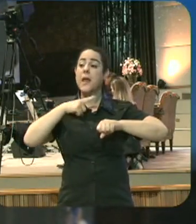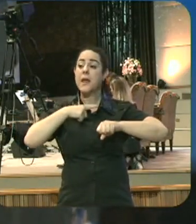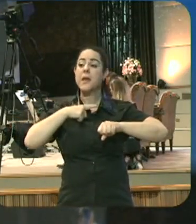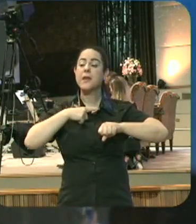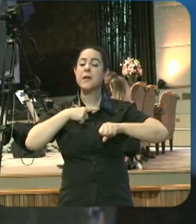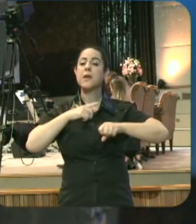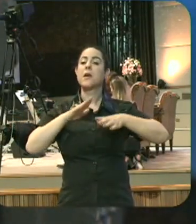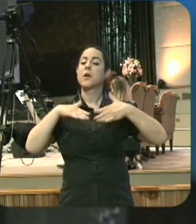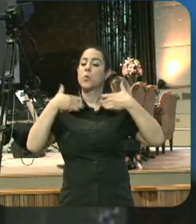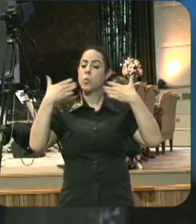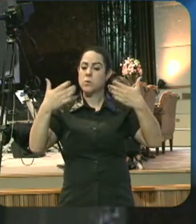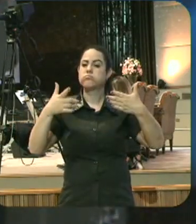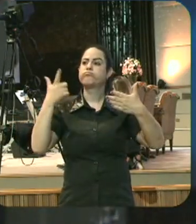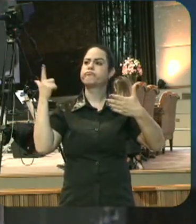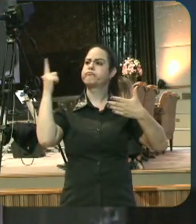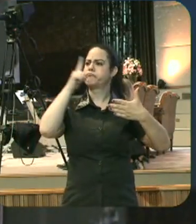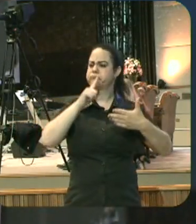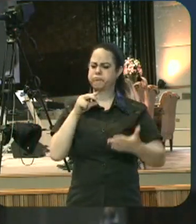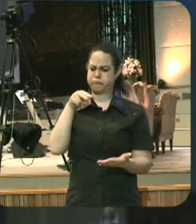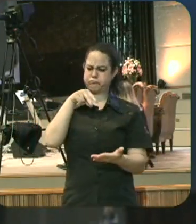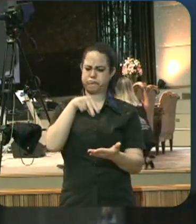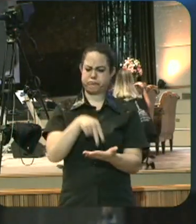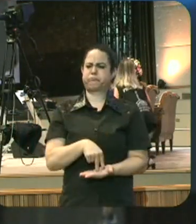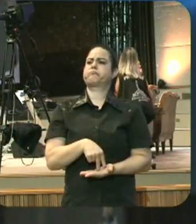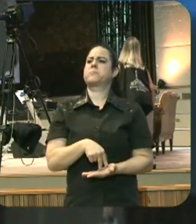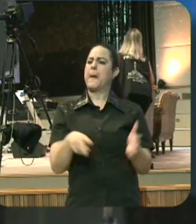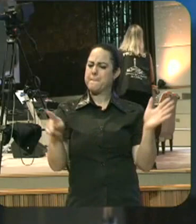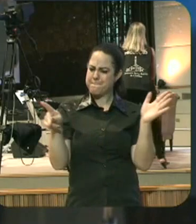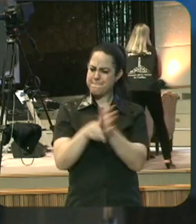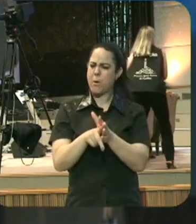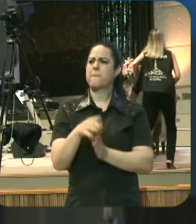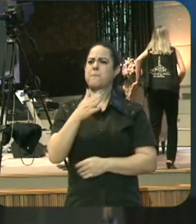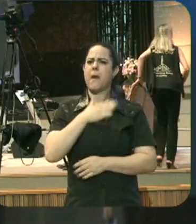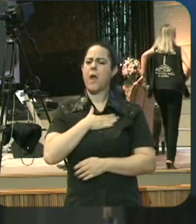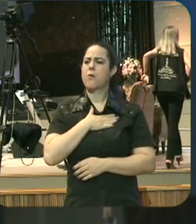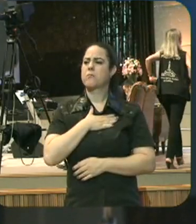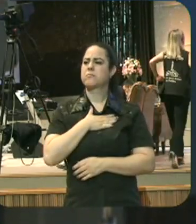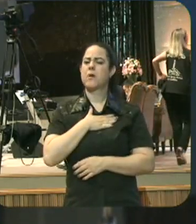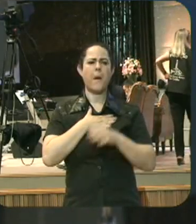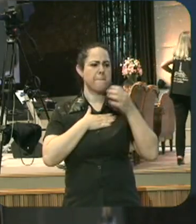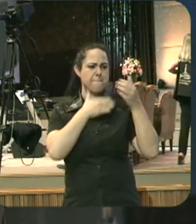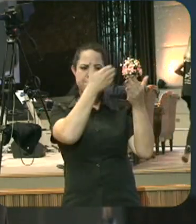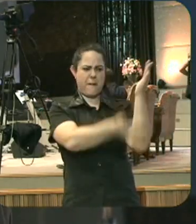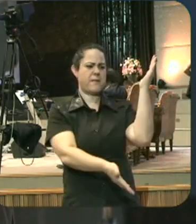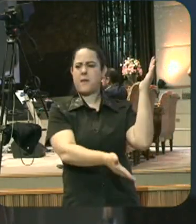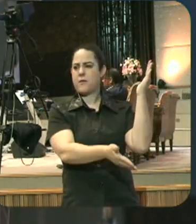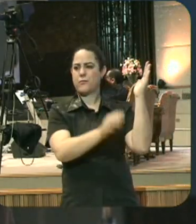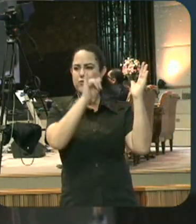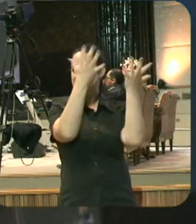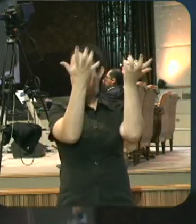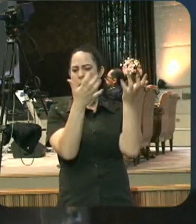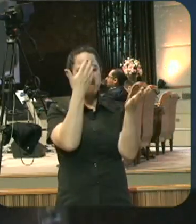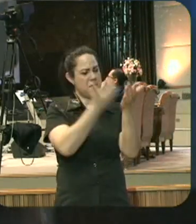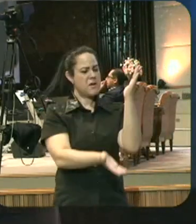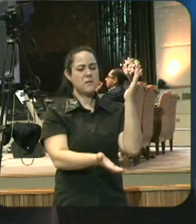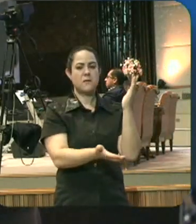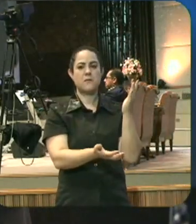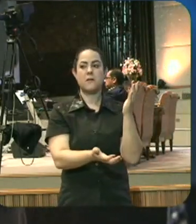frente deles era conquistar para eles a terra prometida. Mas o Senhor diz: não é só para você